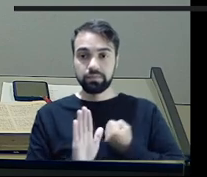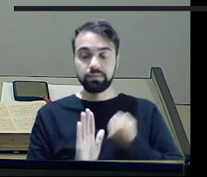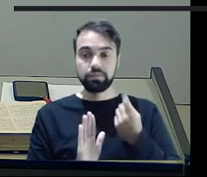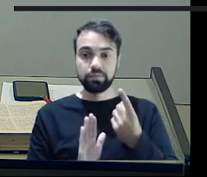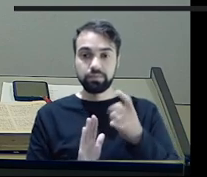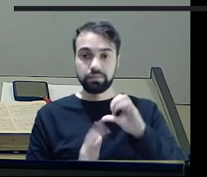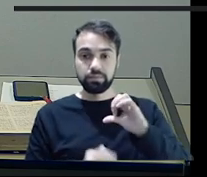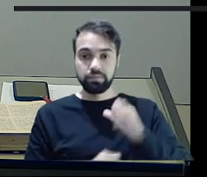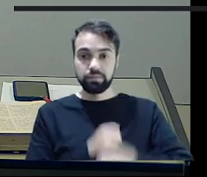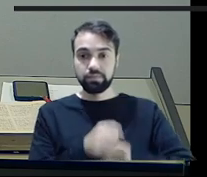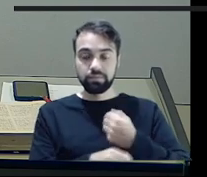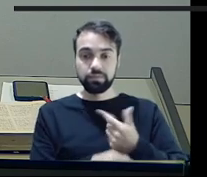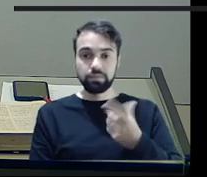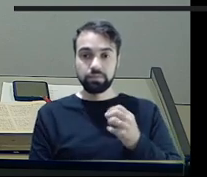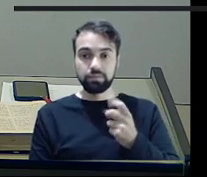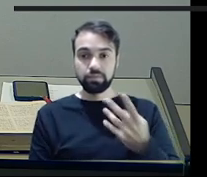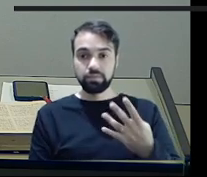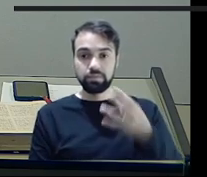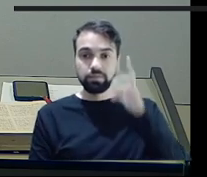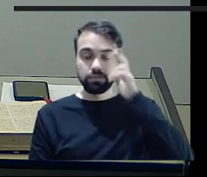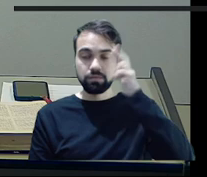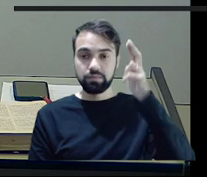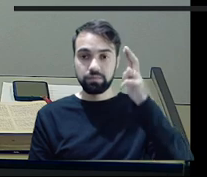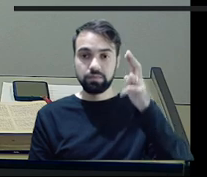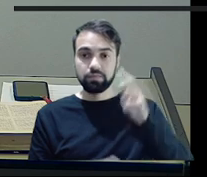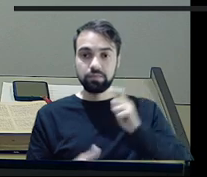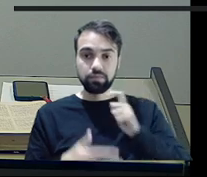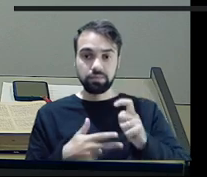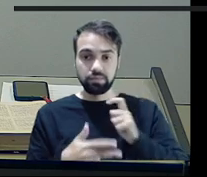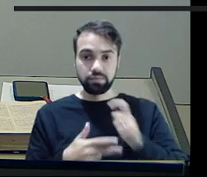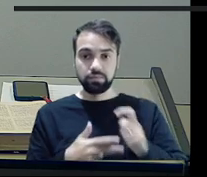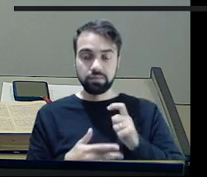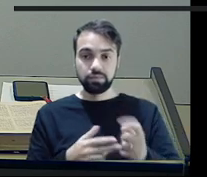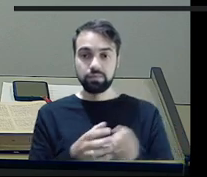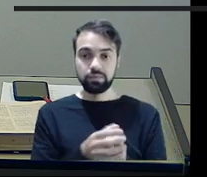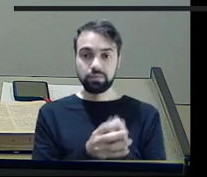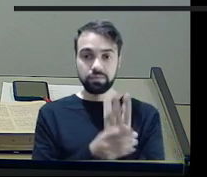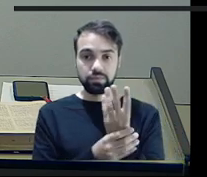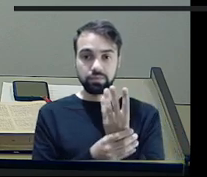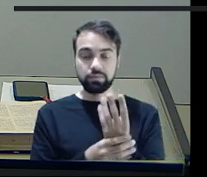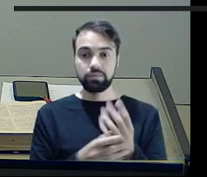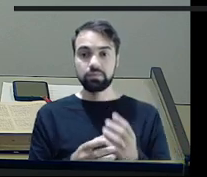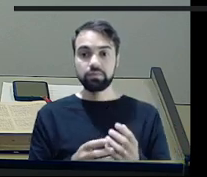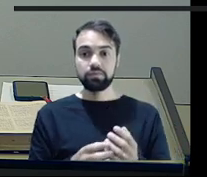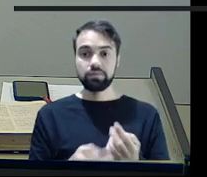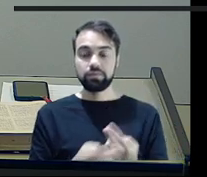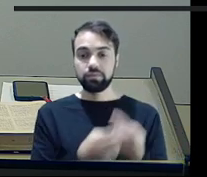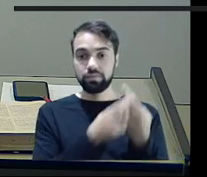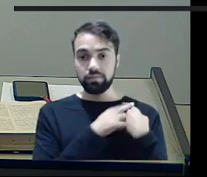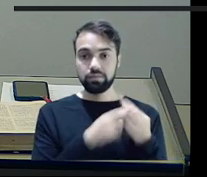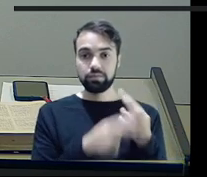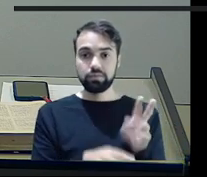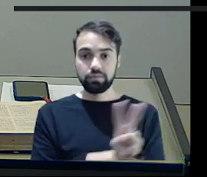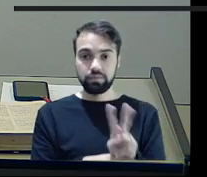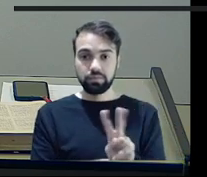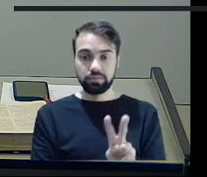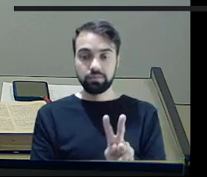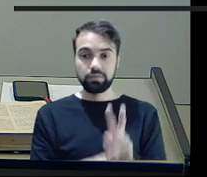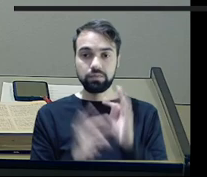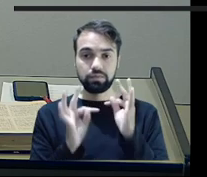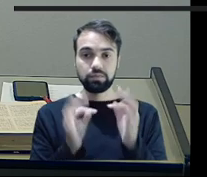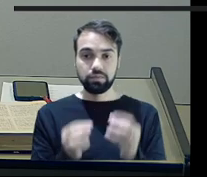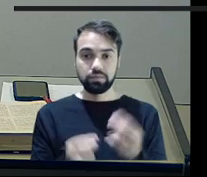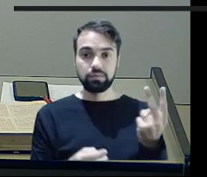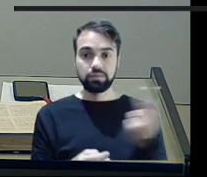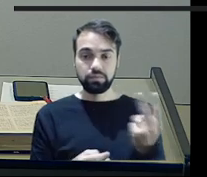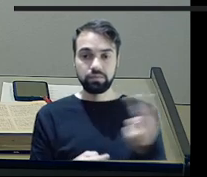de autoria do Executivo Municipal, que dispõe sobre a criação de cargos de fiscal geral. Está em segunda discussão.